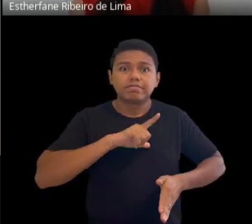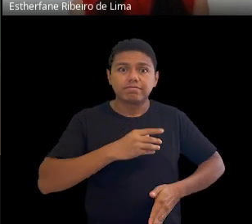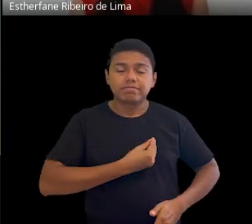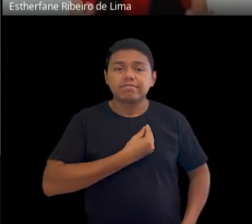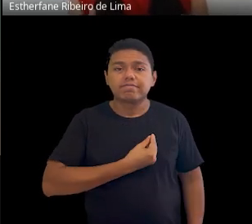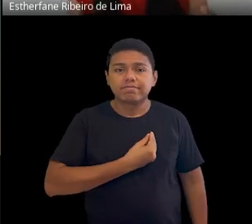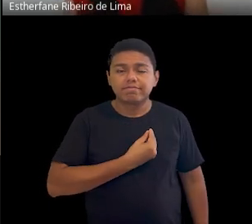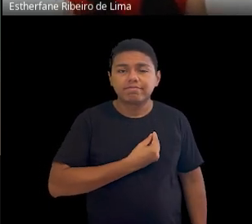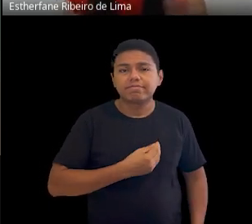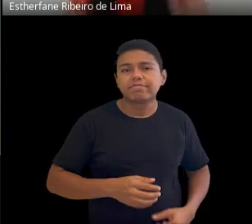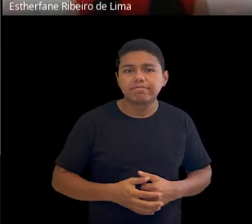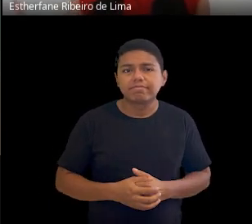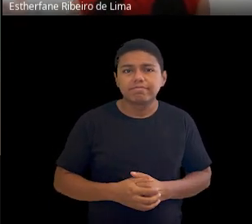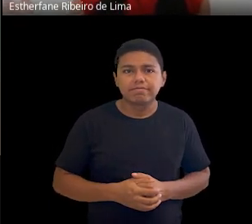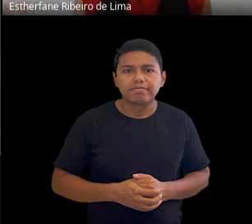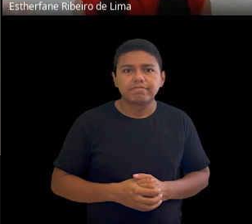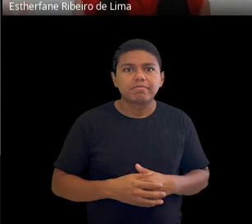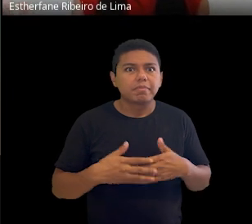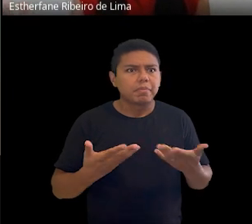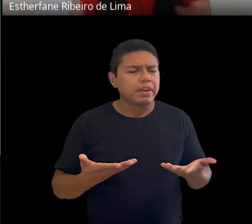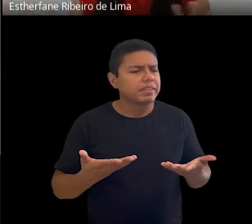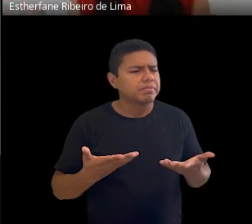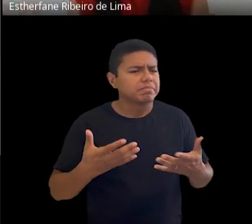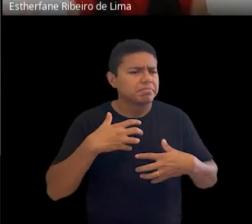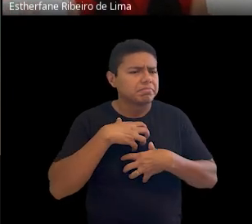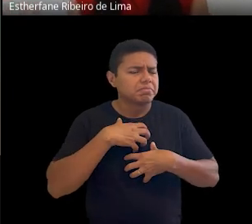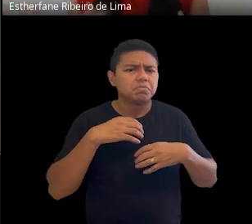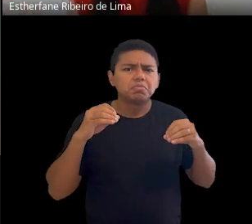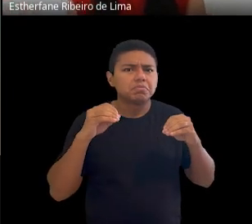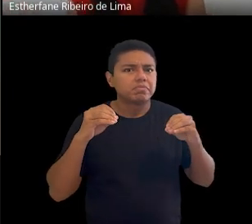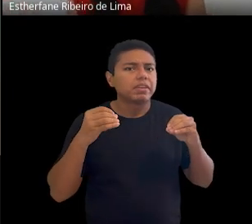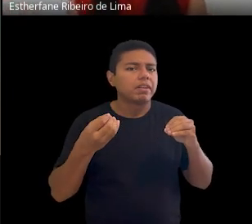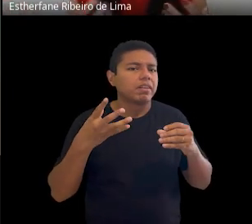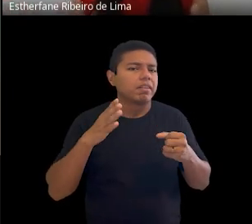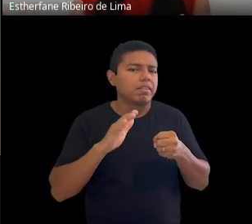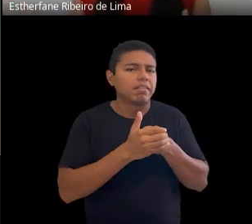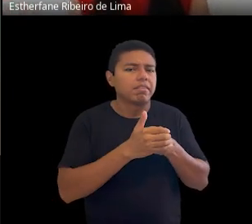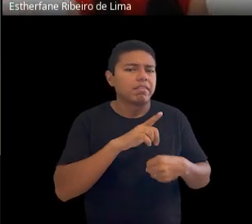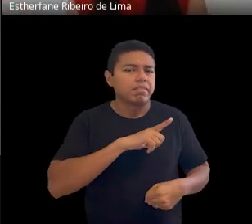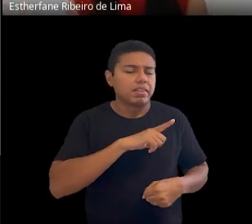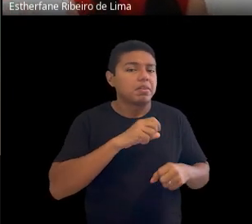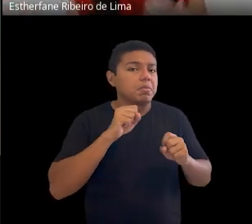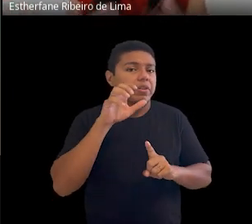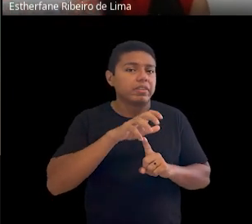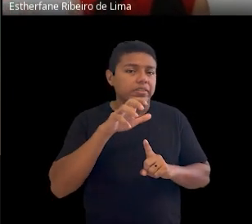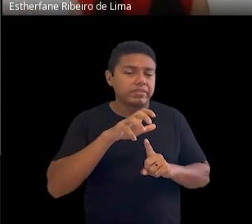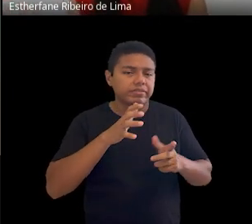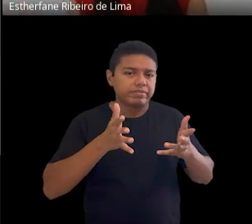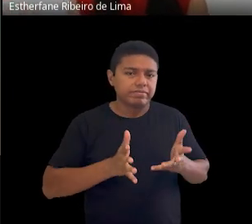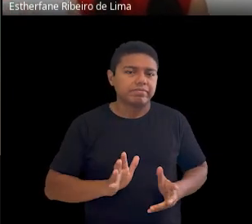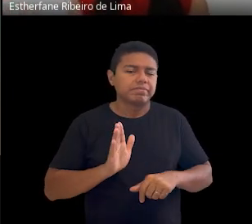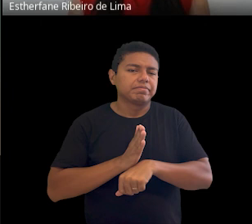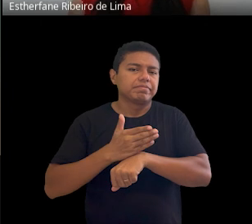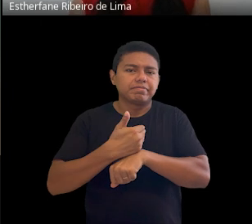E às vezes, então, a sintomática não tem nenhum sintoma, não apresenta nada, mas está lá. E pode gerar um parto prematuro, pode levar a um